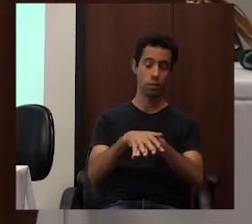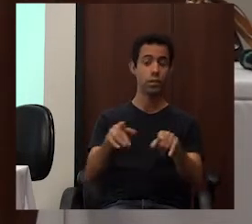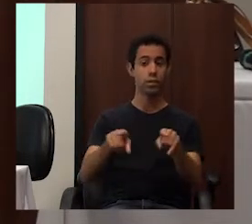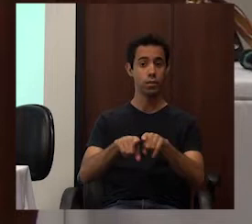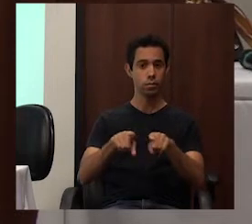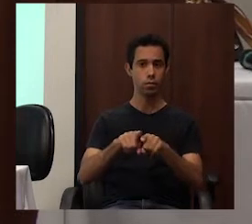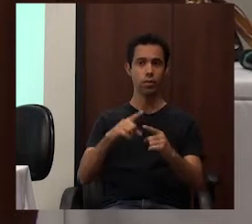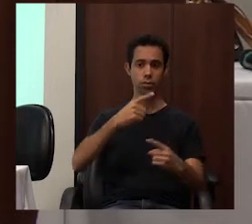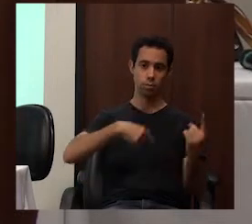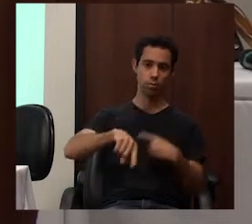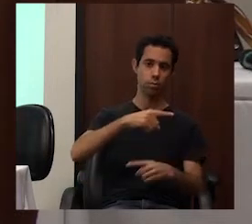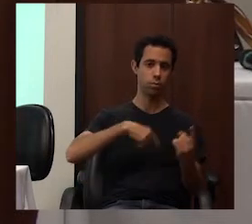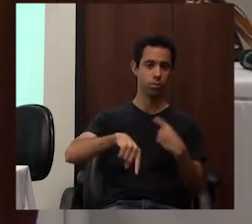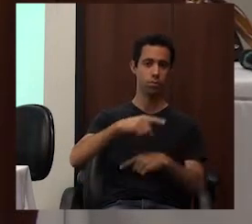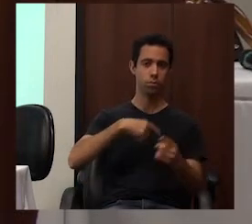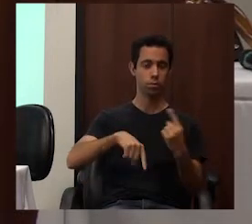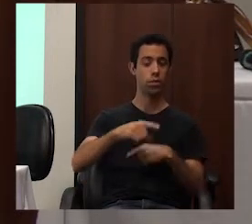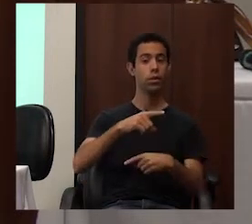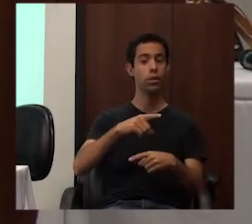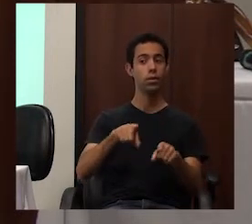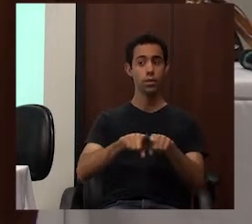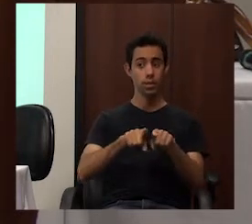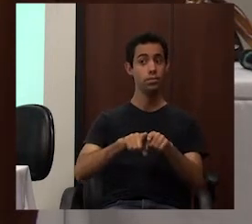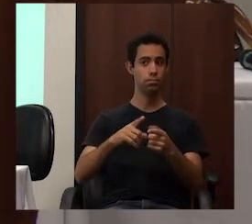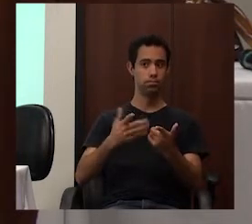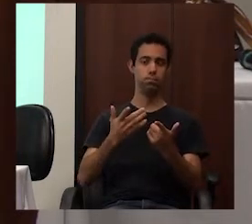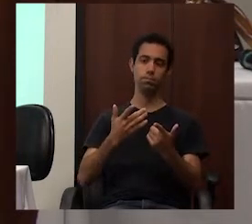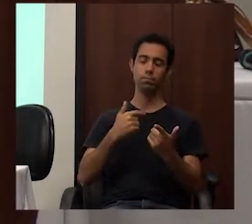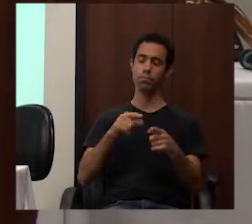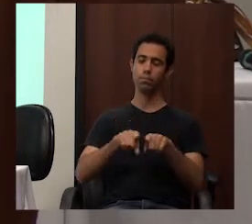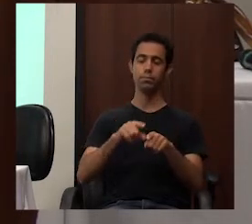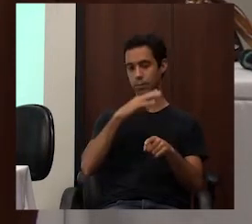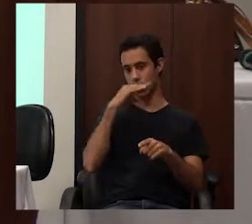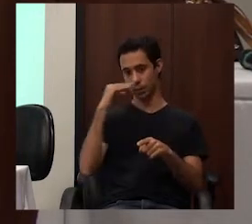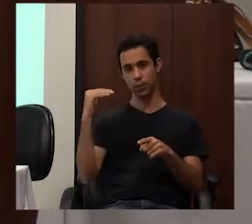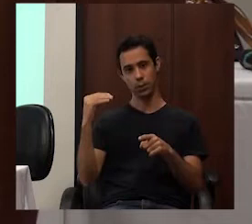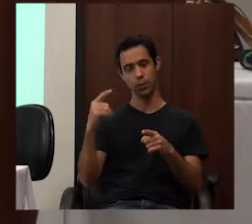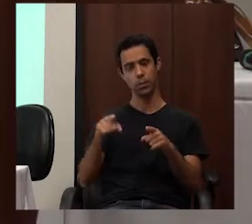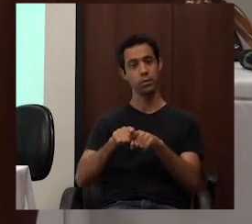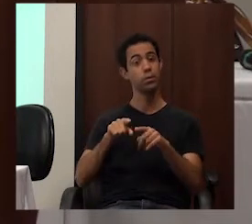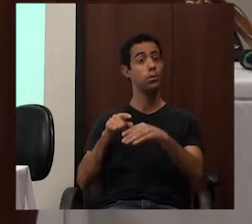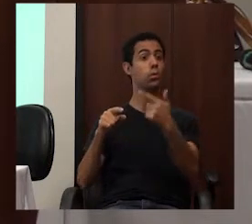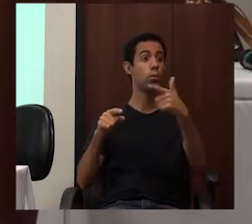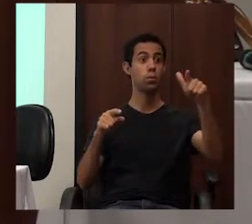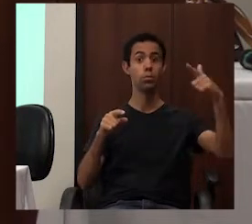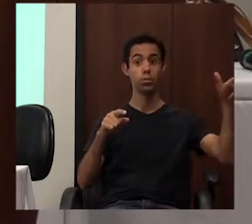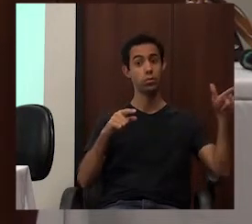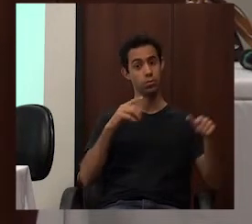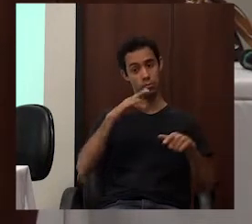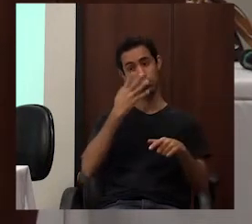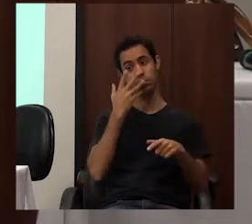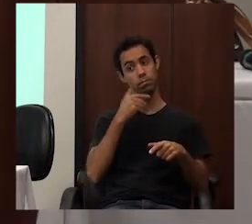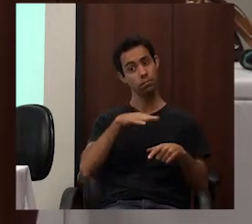sendo um ciclo de retorno. O adulto aprende, as outras crianças aprendem e podem se tornar